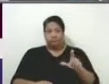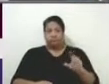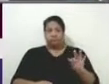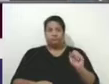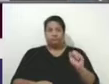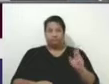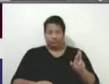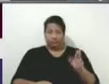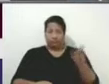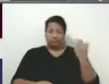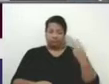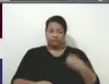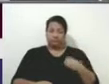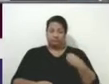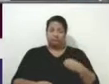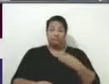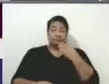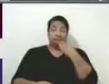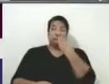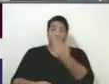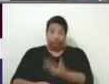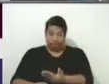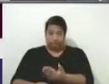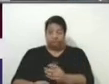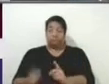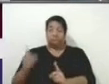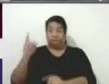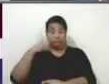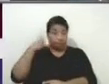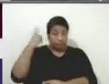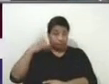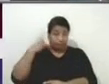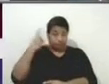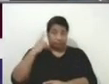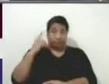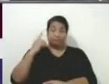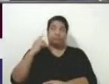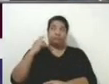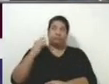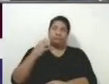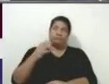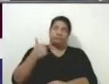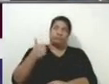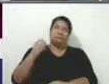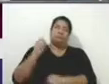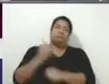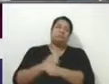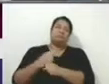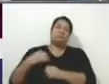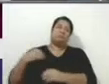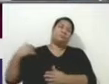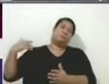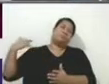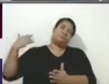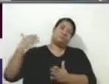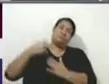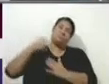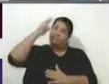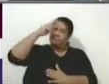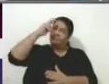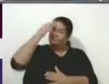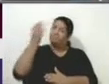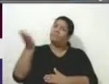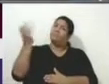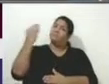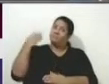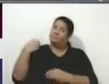fez o pedido. E o deputado, oito anos depois, dez anos depois, lembrou dessa emenda. Então, realmente, ele marca a cidade de